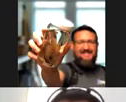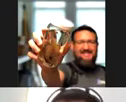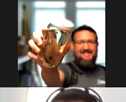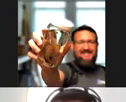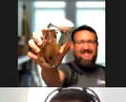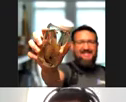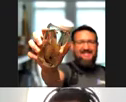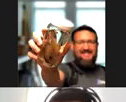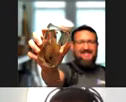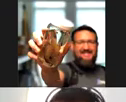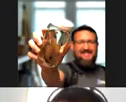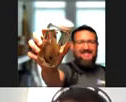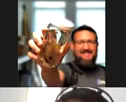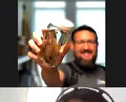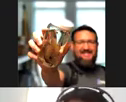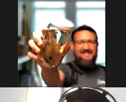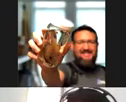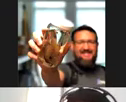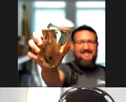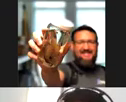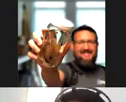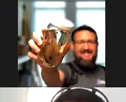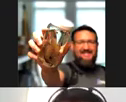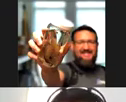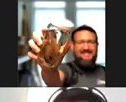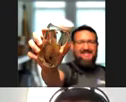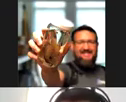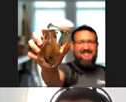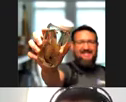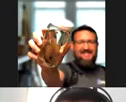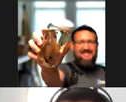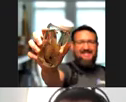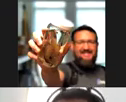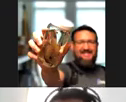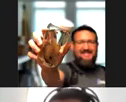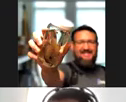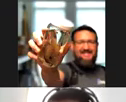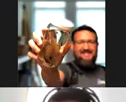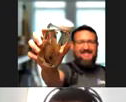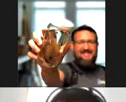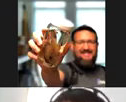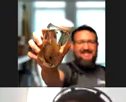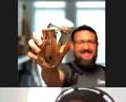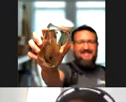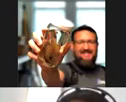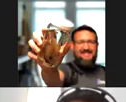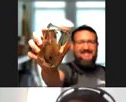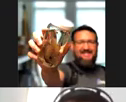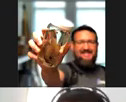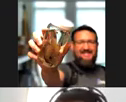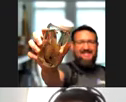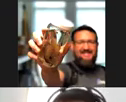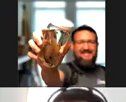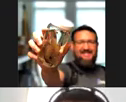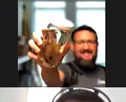e a teoria das estratégias de história de vida. Né? Então, a ideia é que o indivíduo ele tem uma quantidade de energia limitada e ele tem que